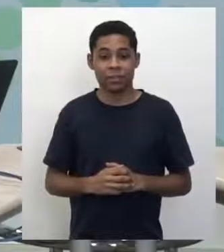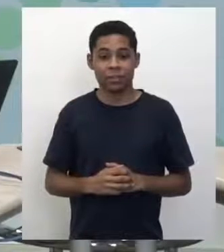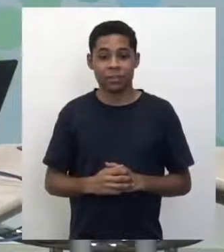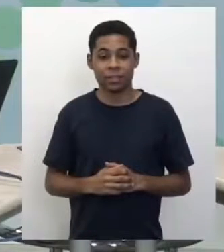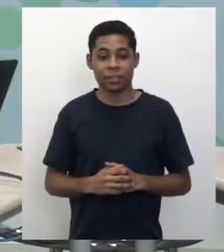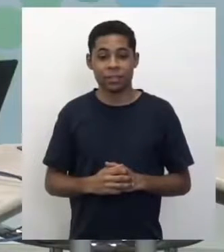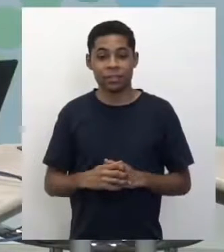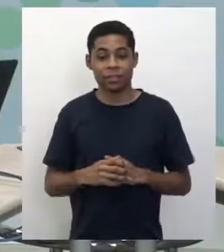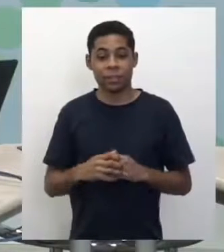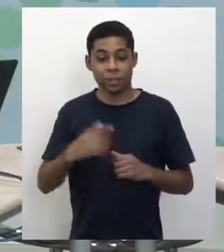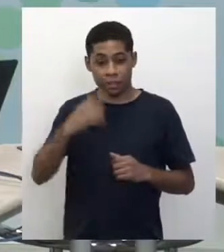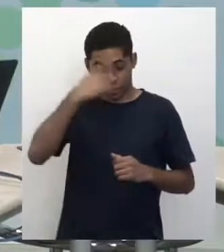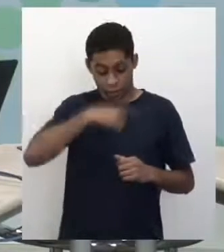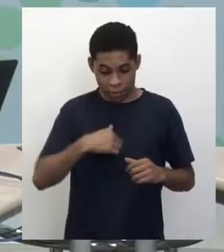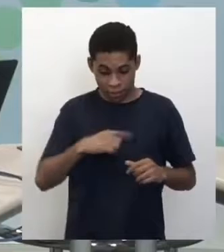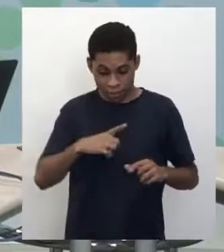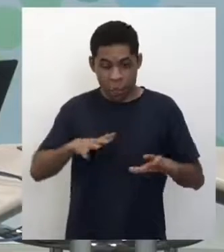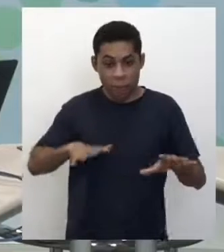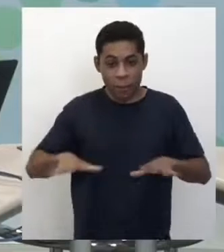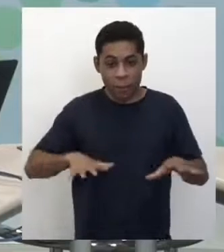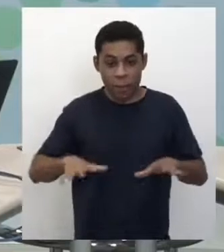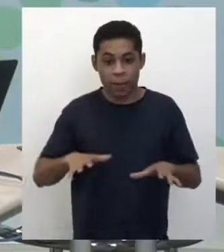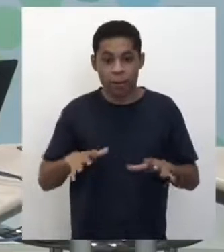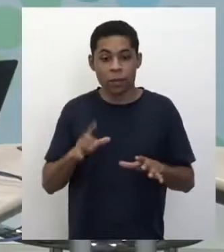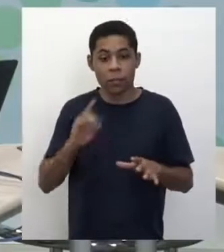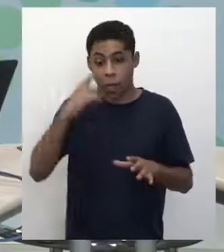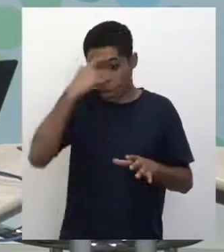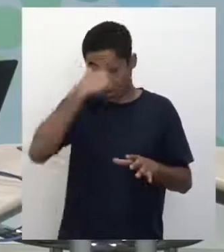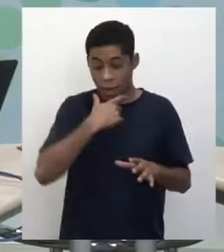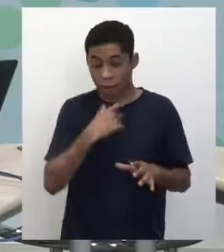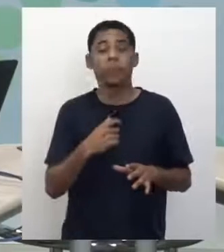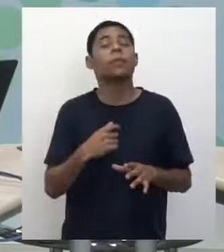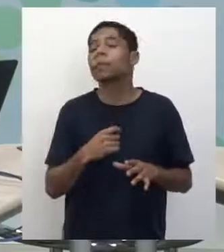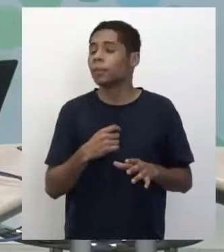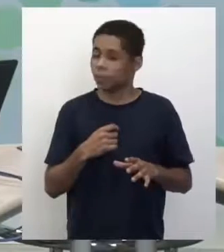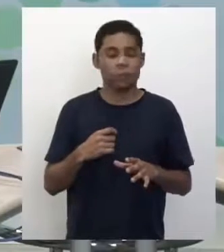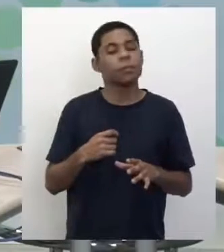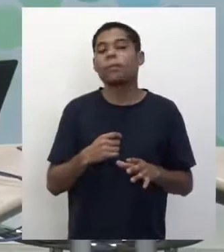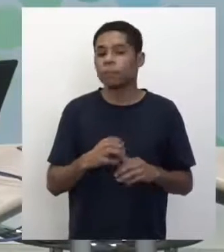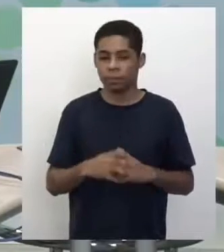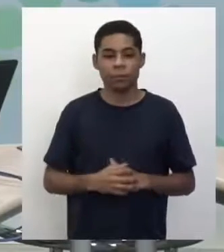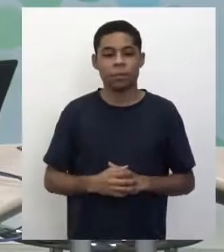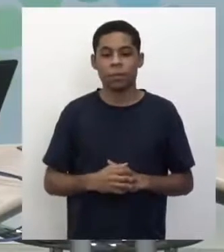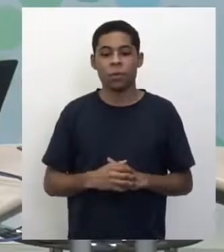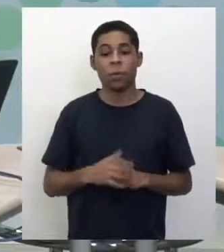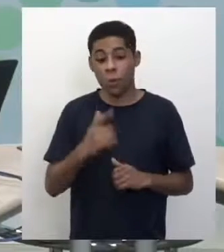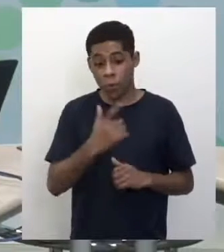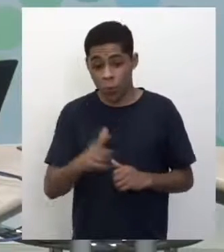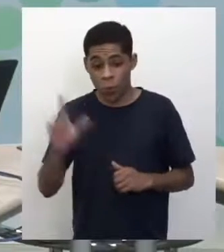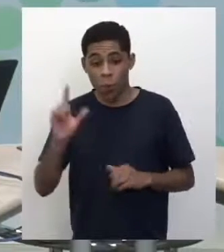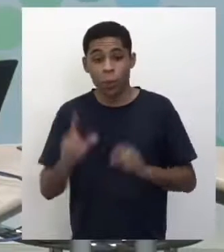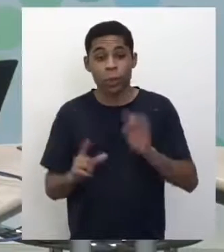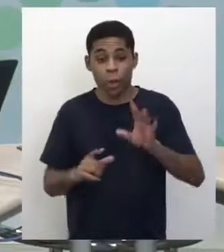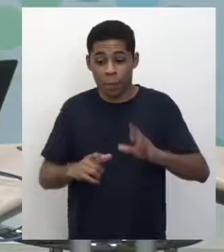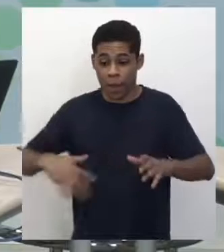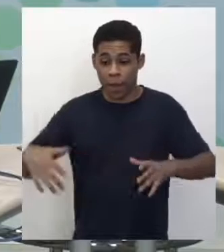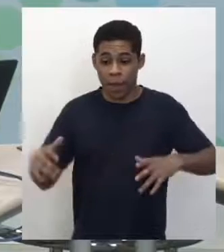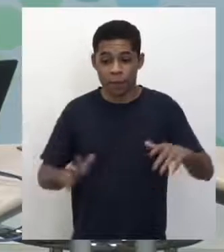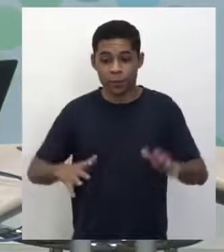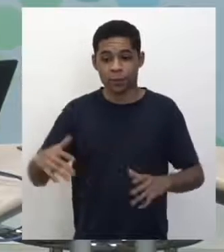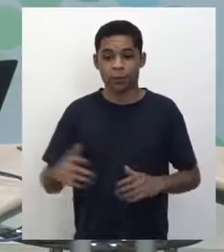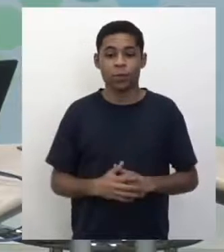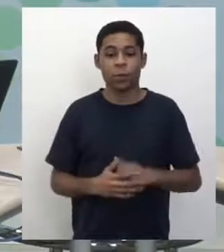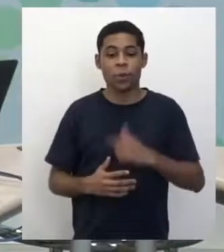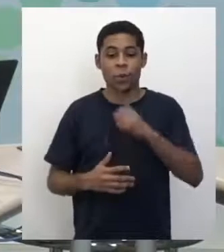O titereiro movimenta apenas a cabeça do boneco, o outro apenas os braços e